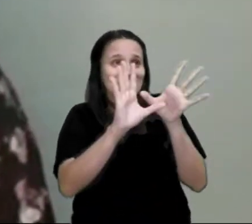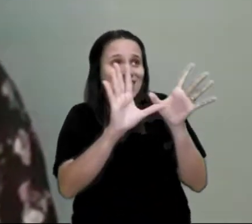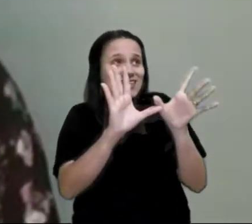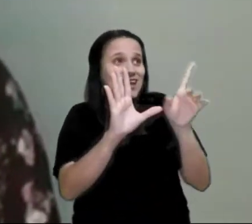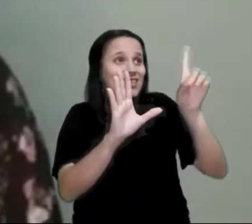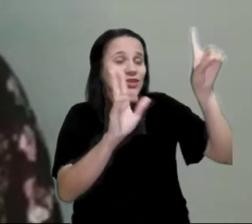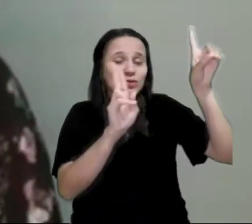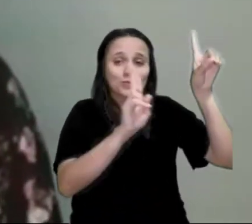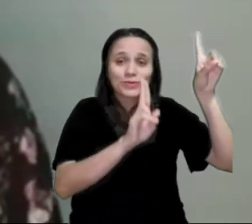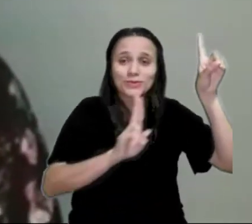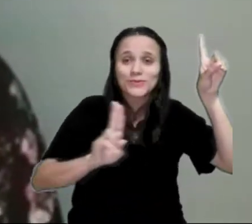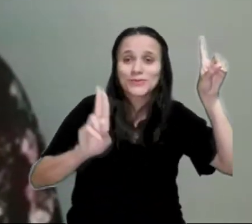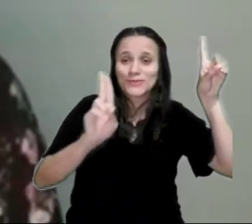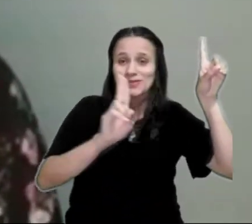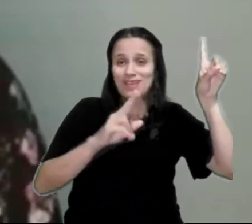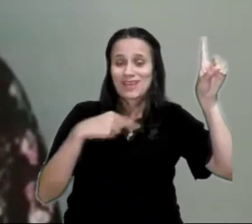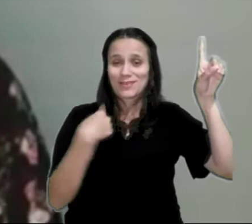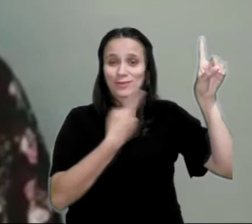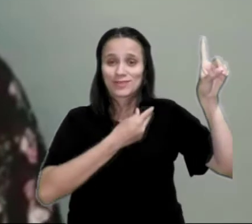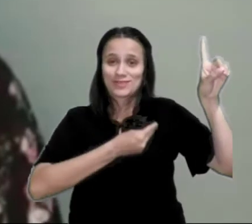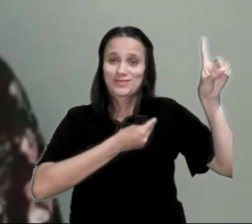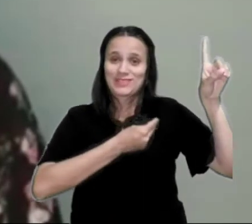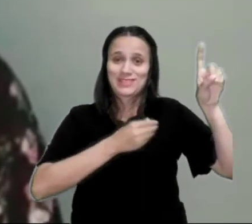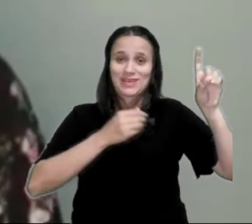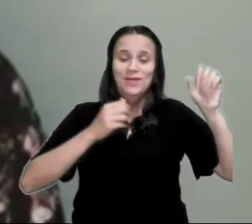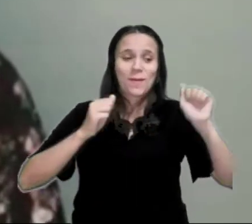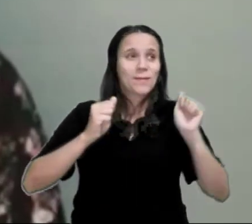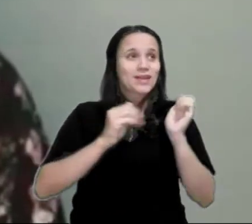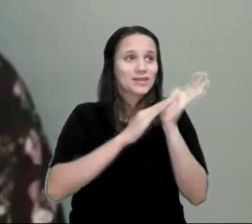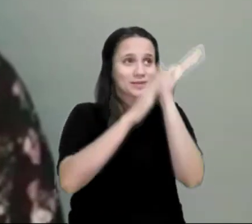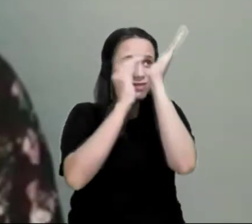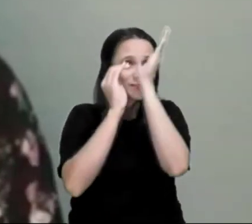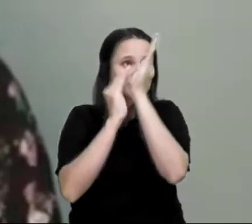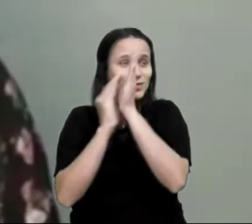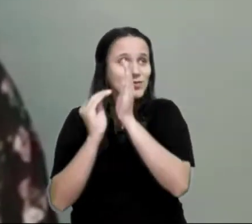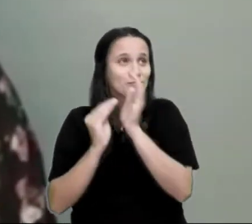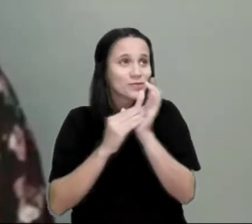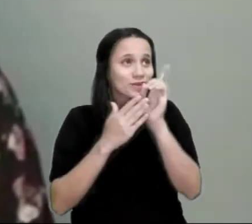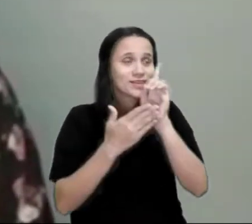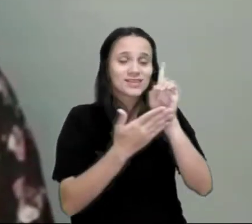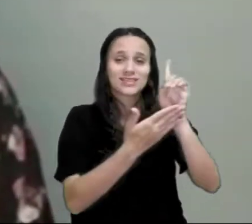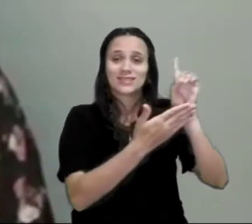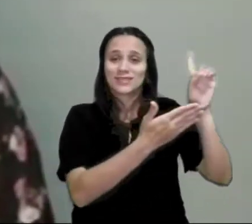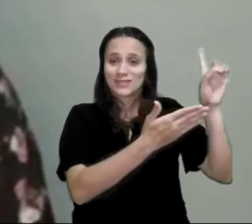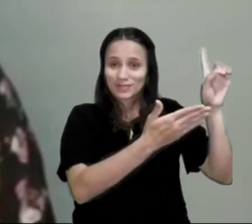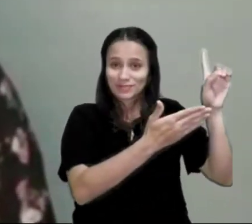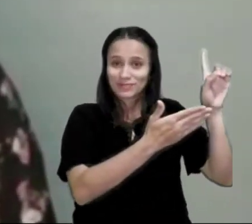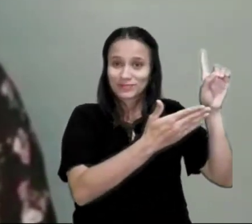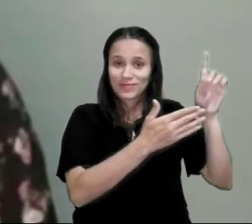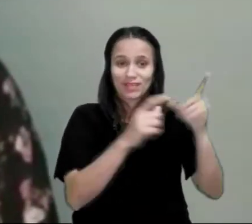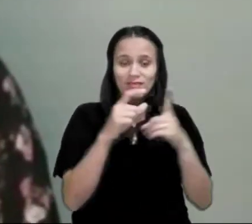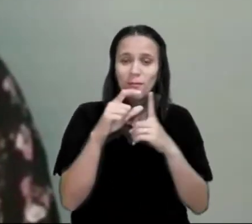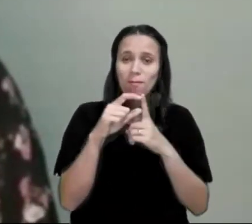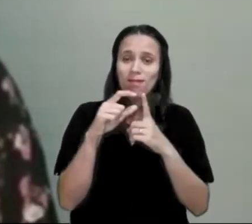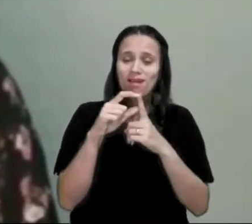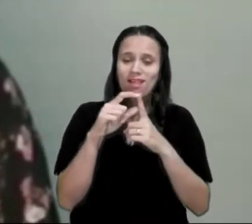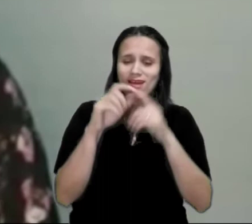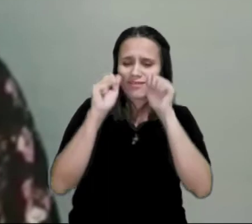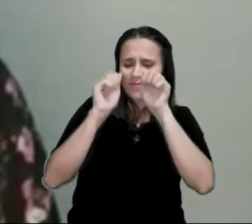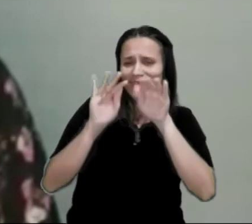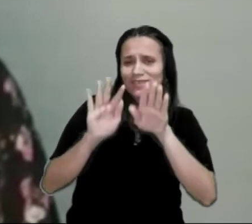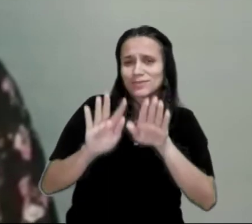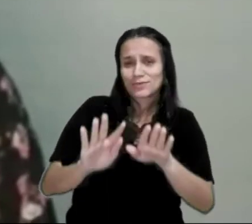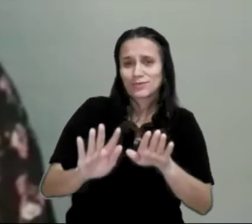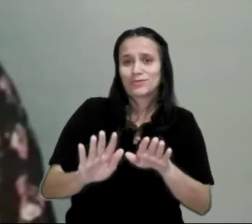Criador, que nós nos deixemos ser usados para a honra e glória do nosso Deus. Fique com